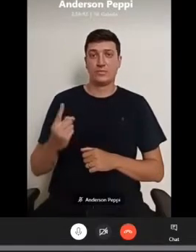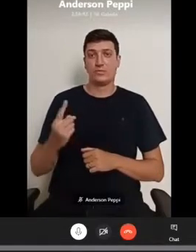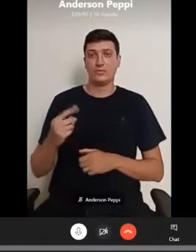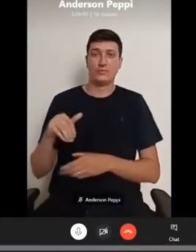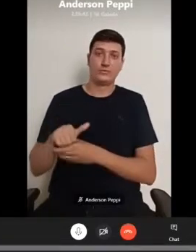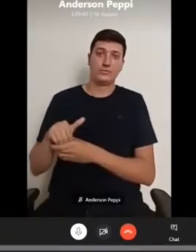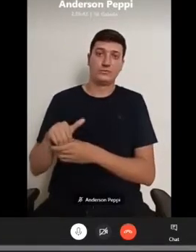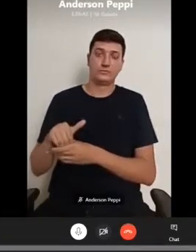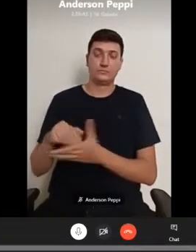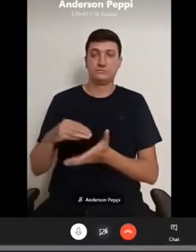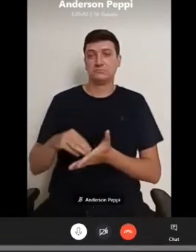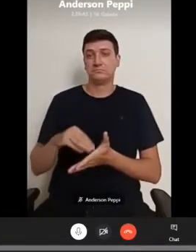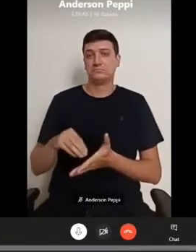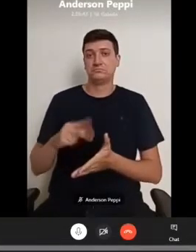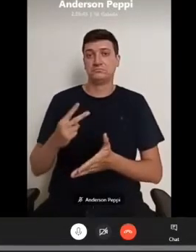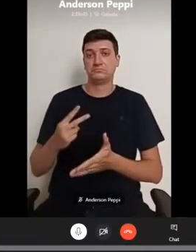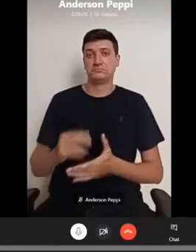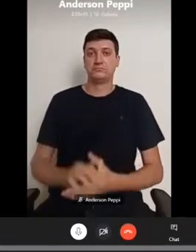secretário.